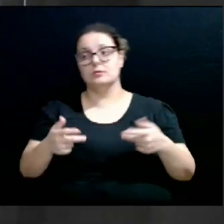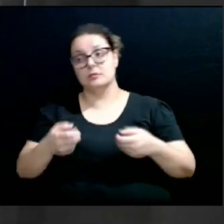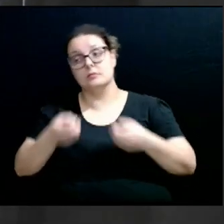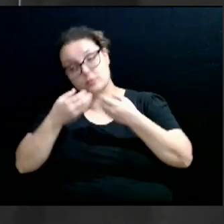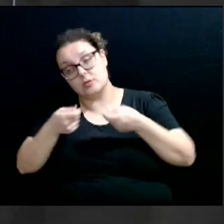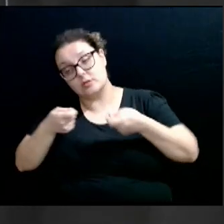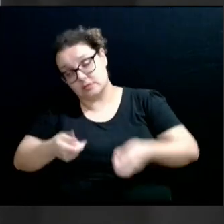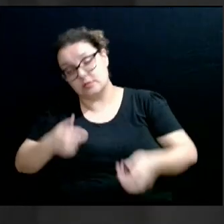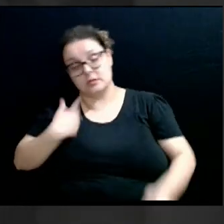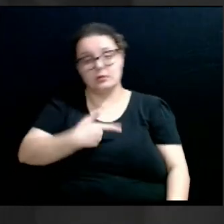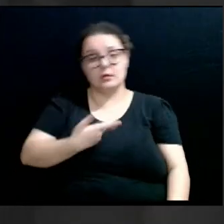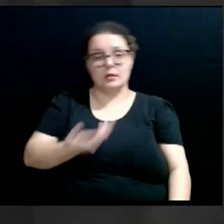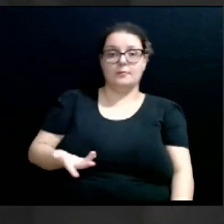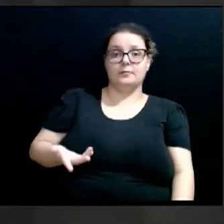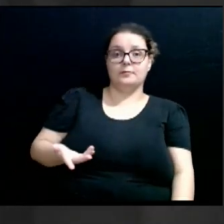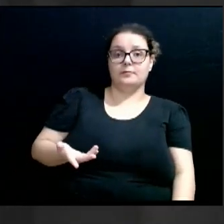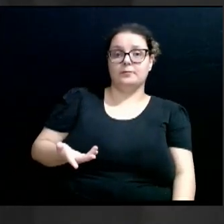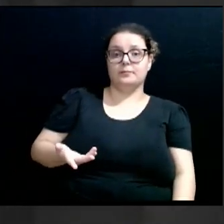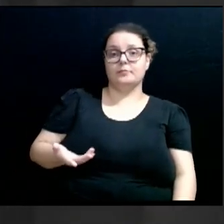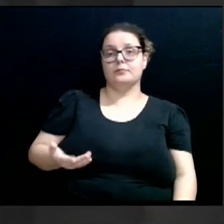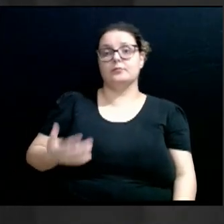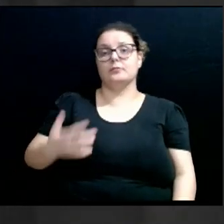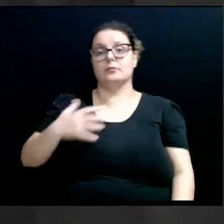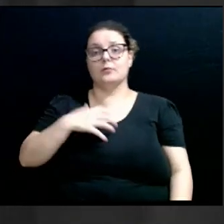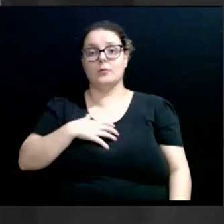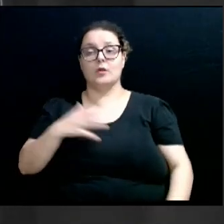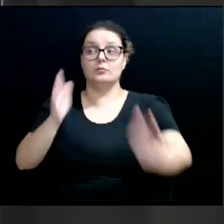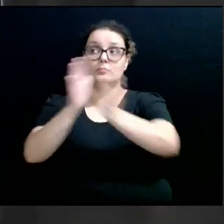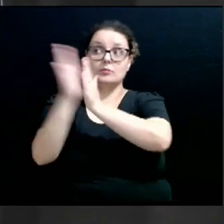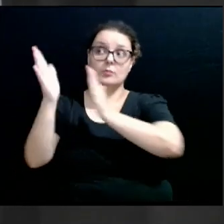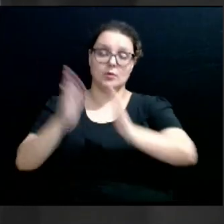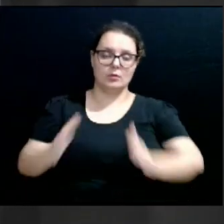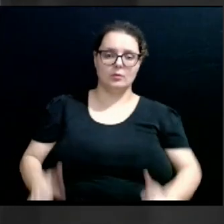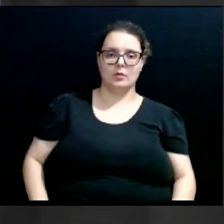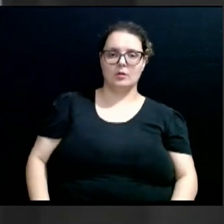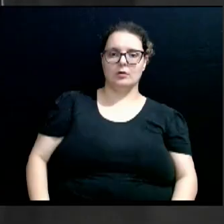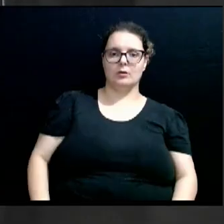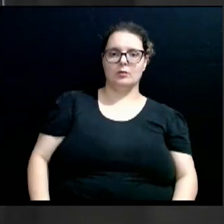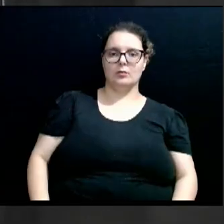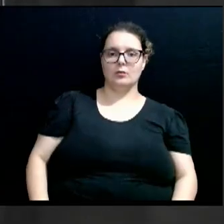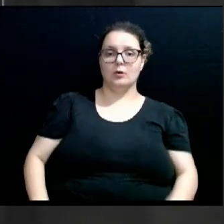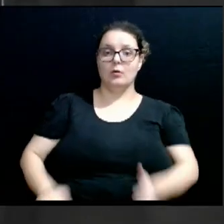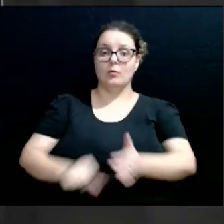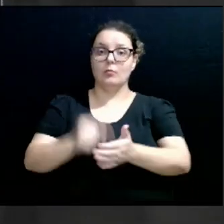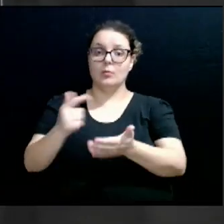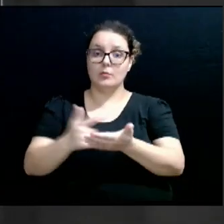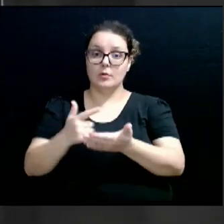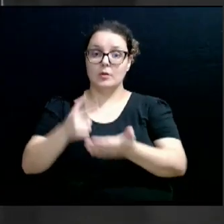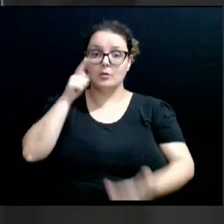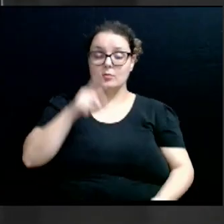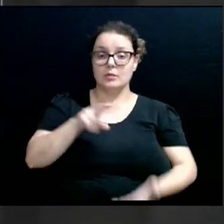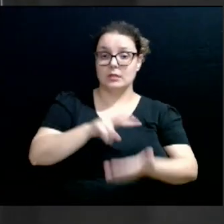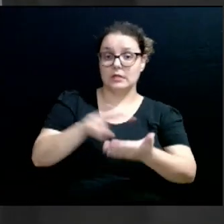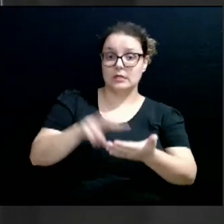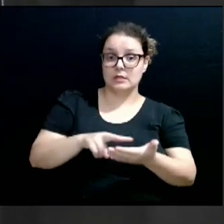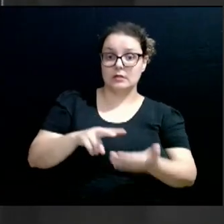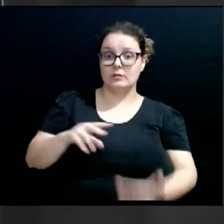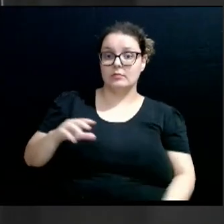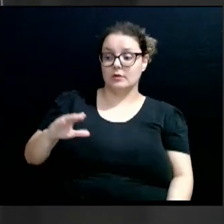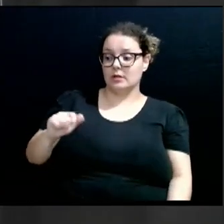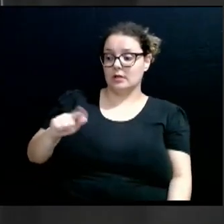falar de livros. Eu lembro, por exemplo, o primeiro livro que eu consegui ler foi Cazuza, que era eu li num